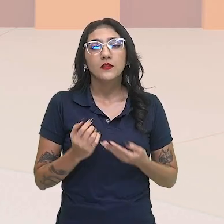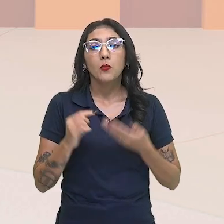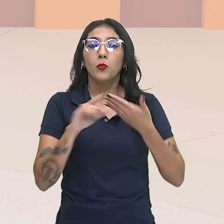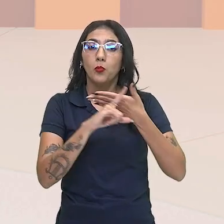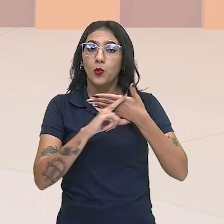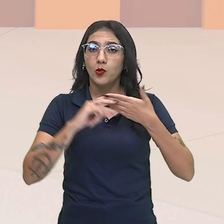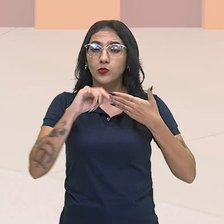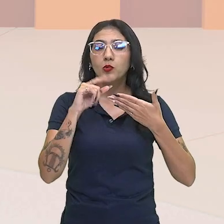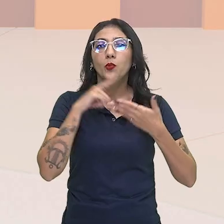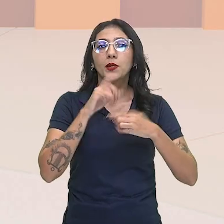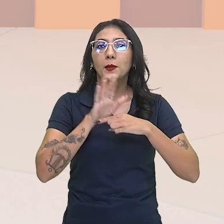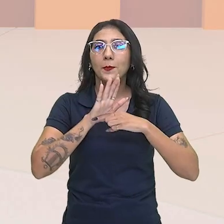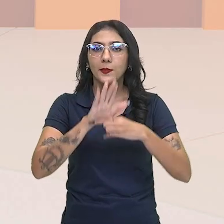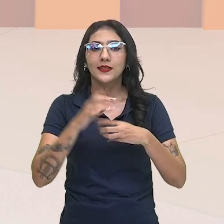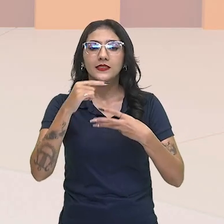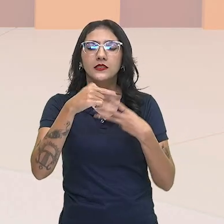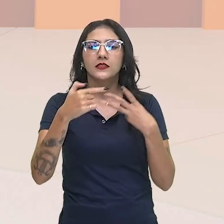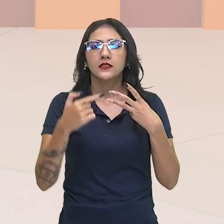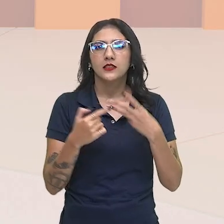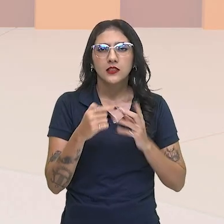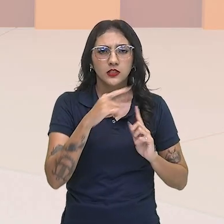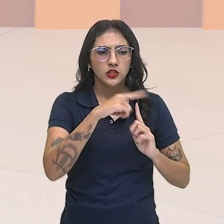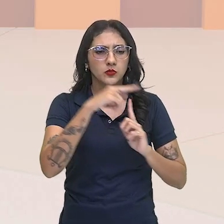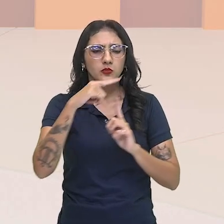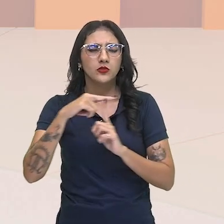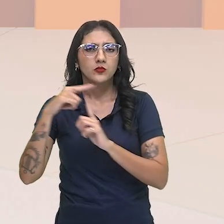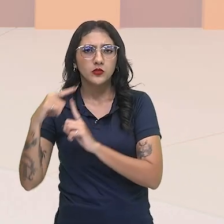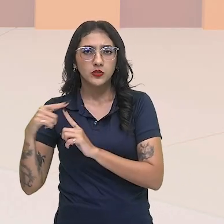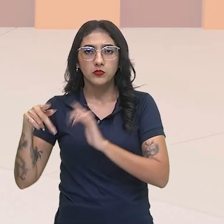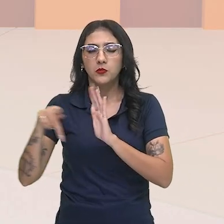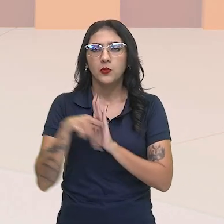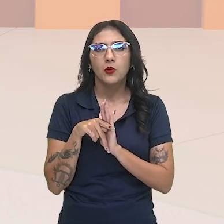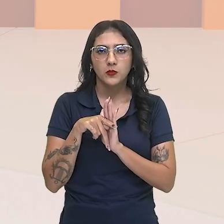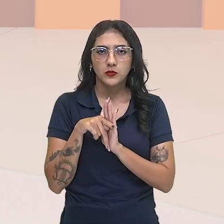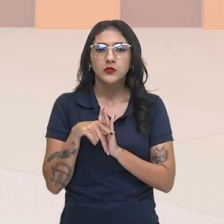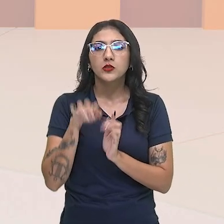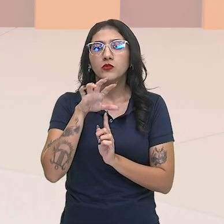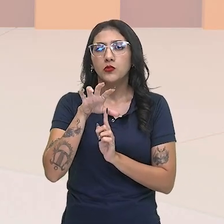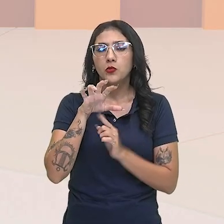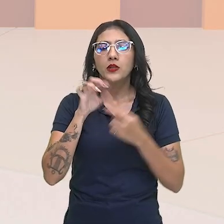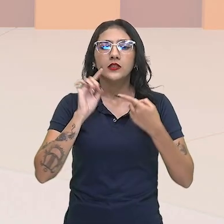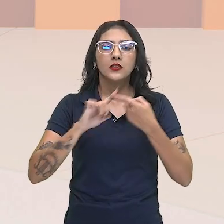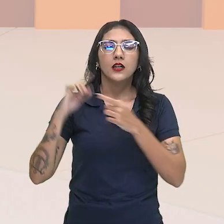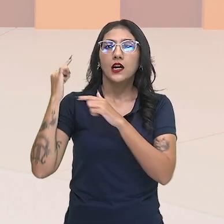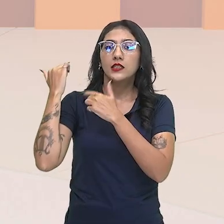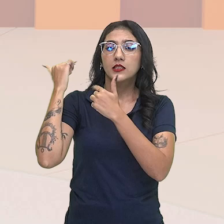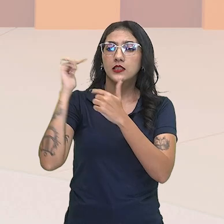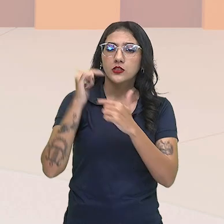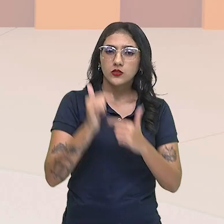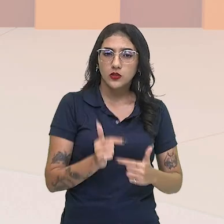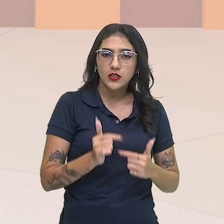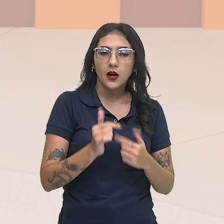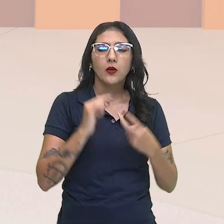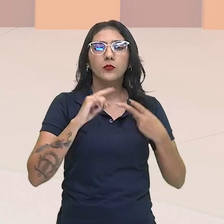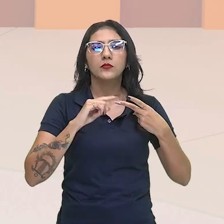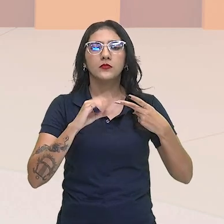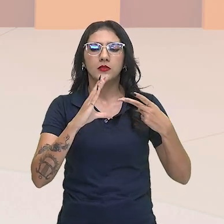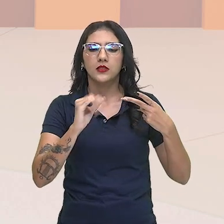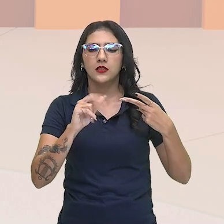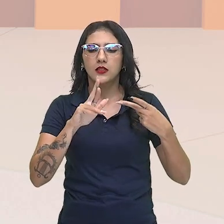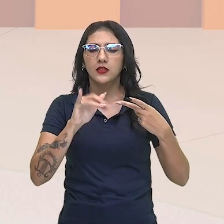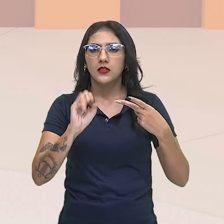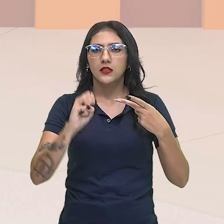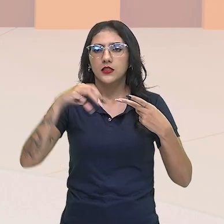ele classifica a dominação em 3 tipos de dominação legítima, que ele chama de tradicional, carismática